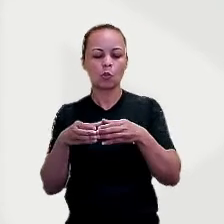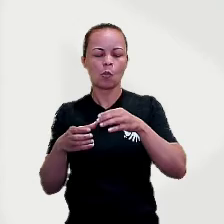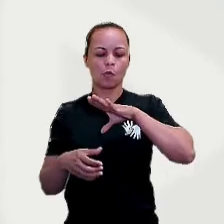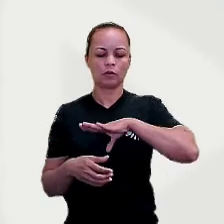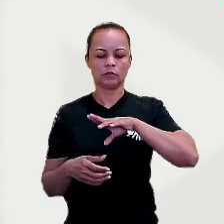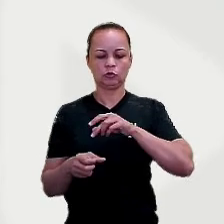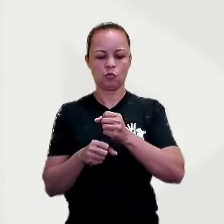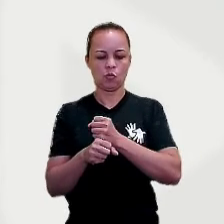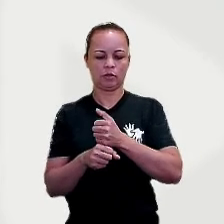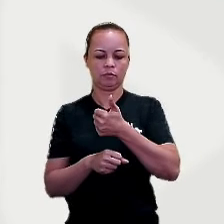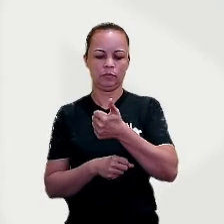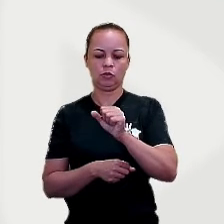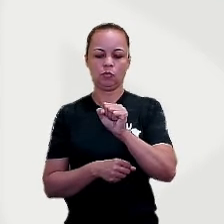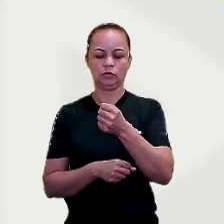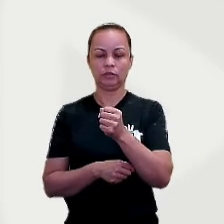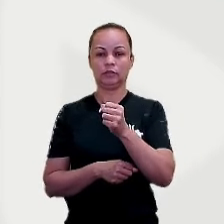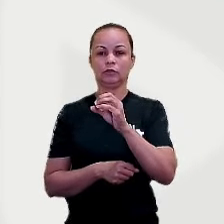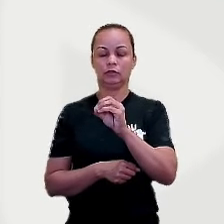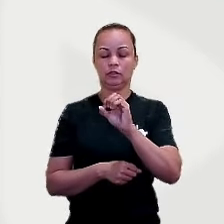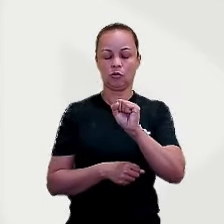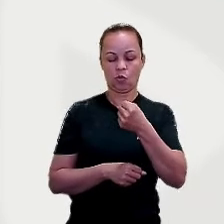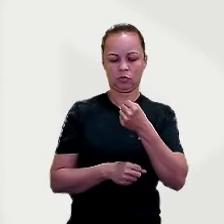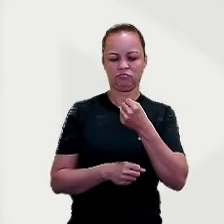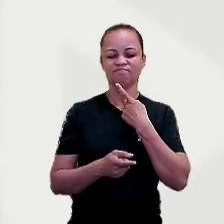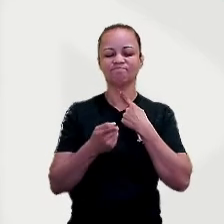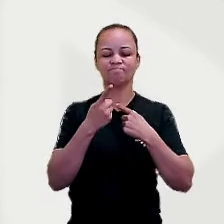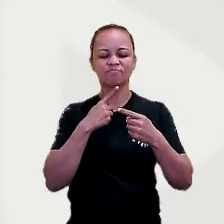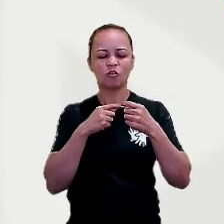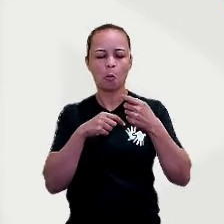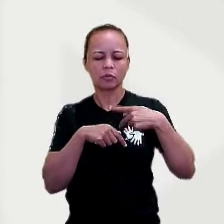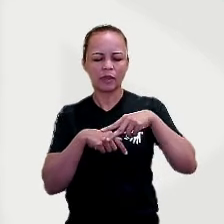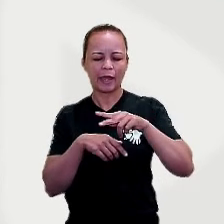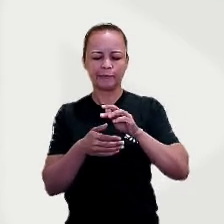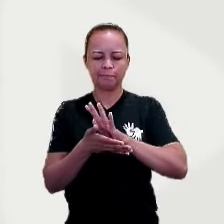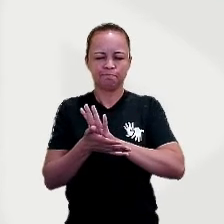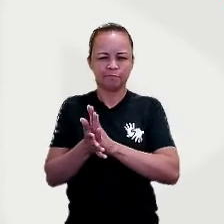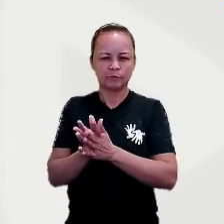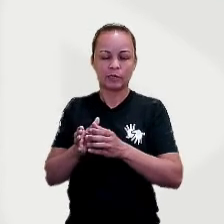desde 1808 gerou insatisfação nas elites brasileiras.